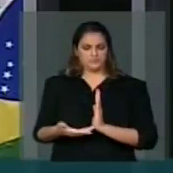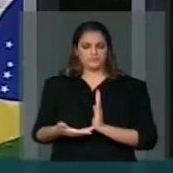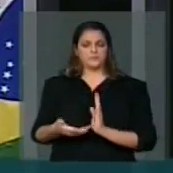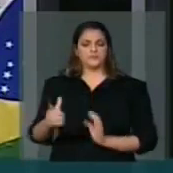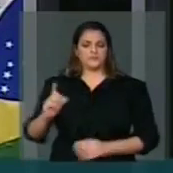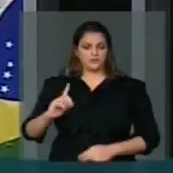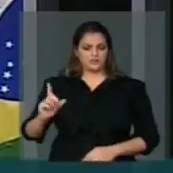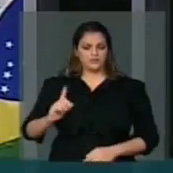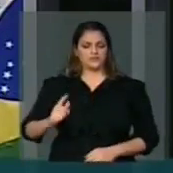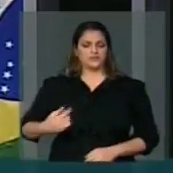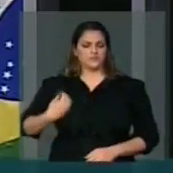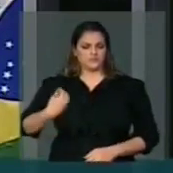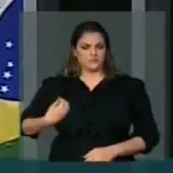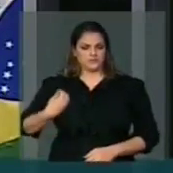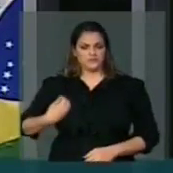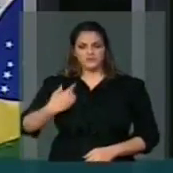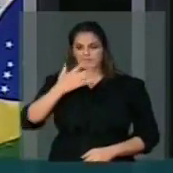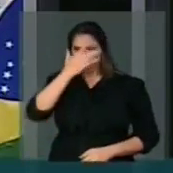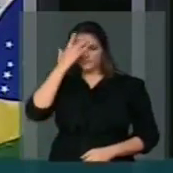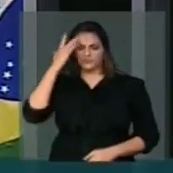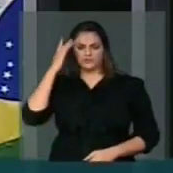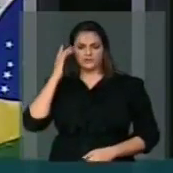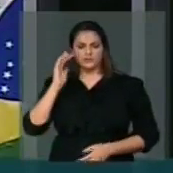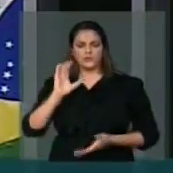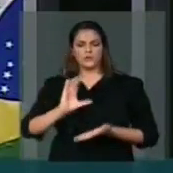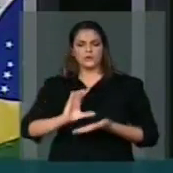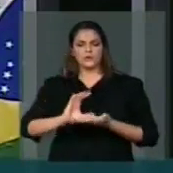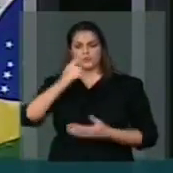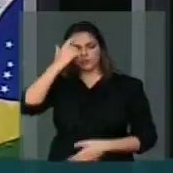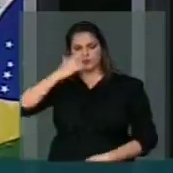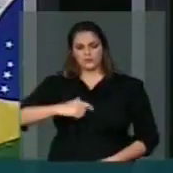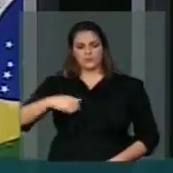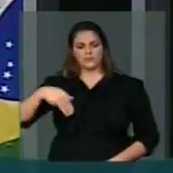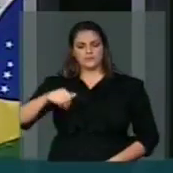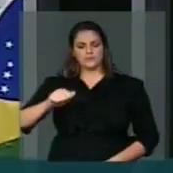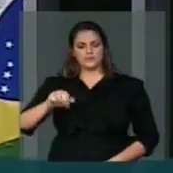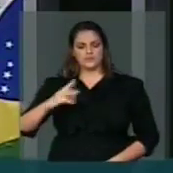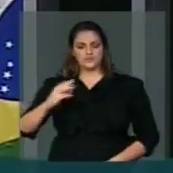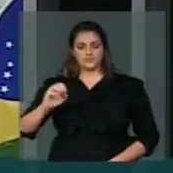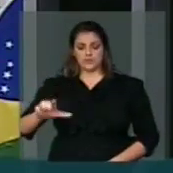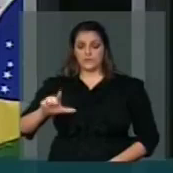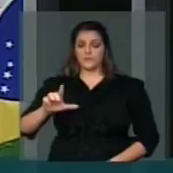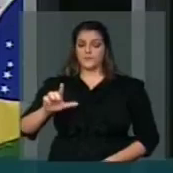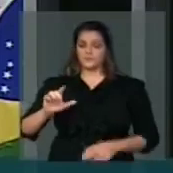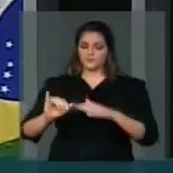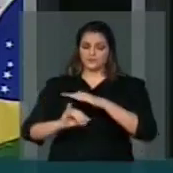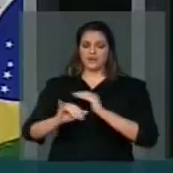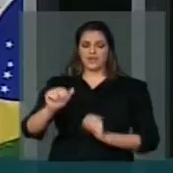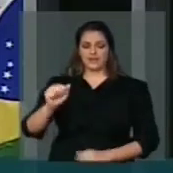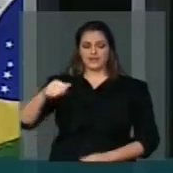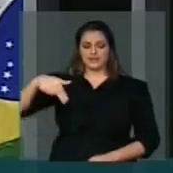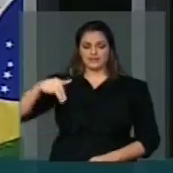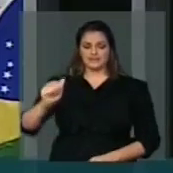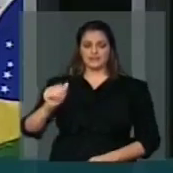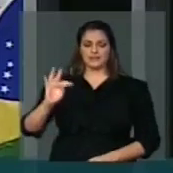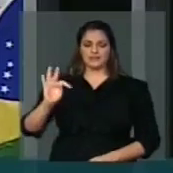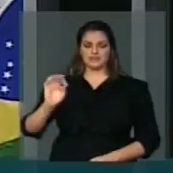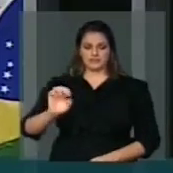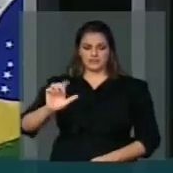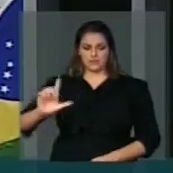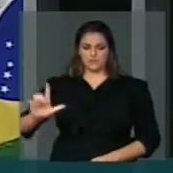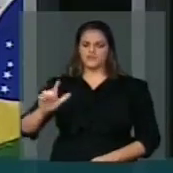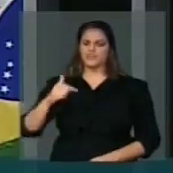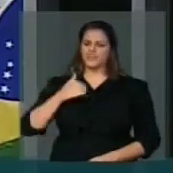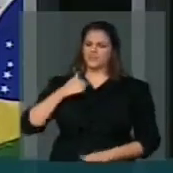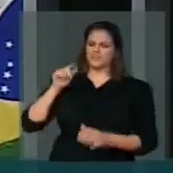a presença do conselheiro Marcelo Bichara, da Anatel. E lá eu questionei a